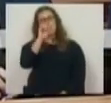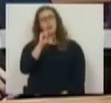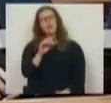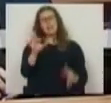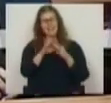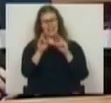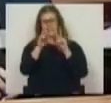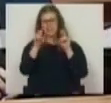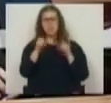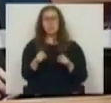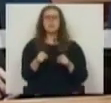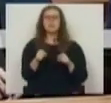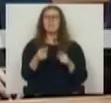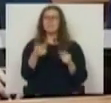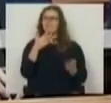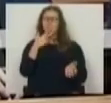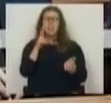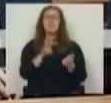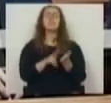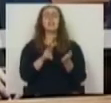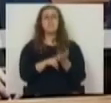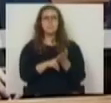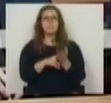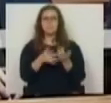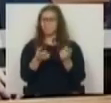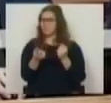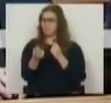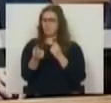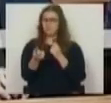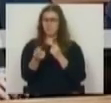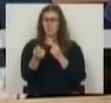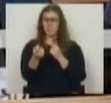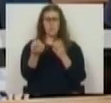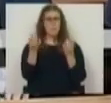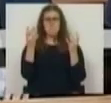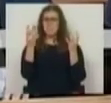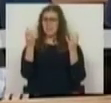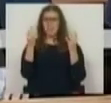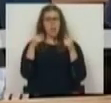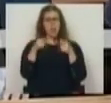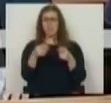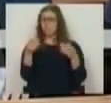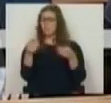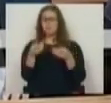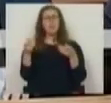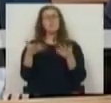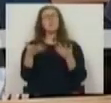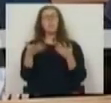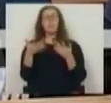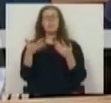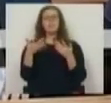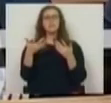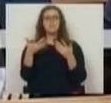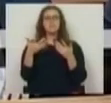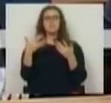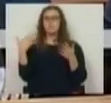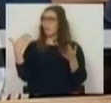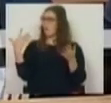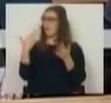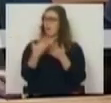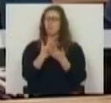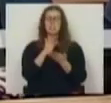sobre esta matéria, o que na verdade é quase uma brincadeira àquilo que tem sido um